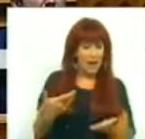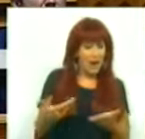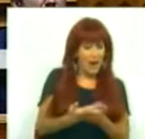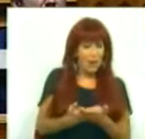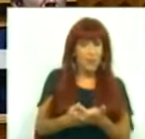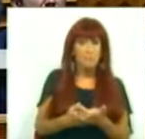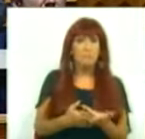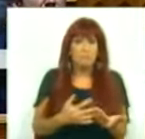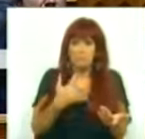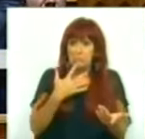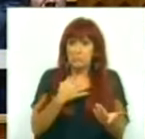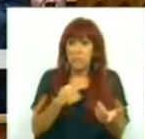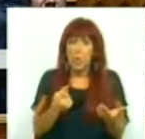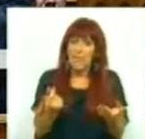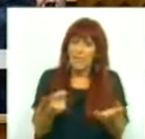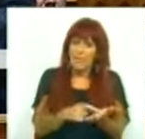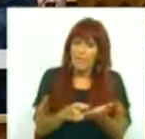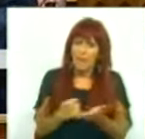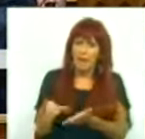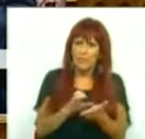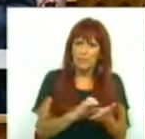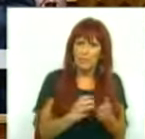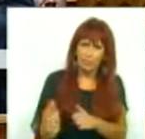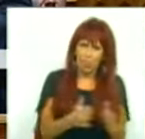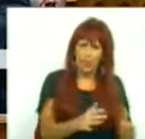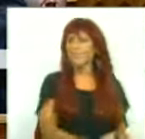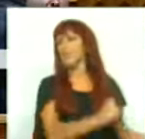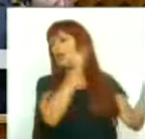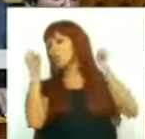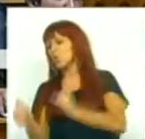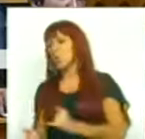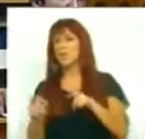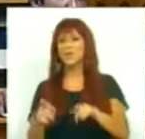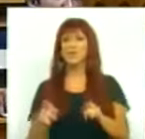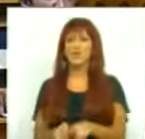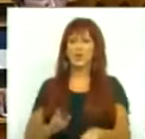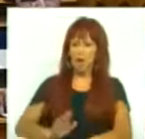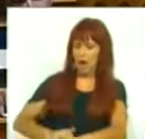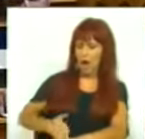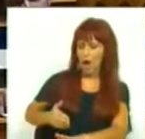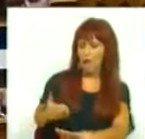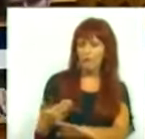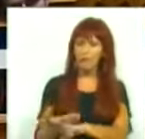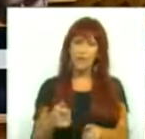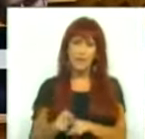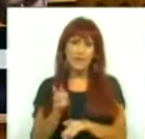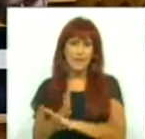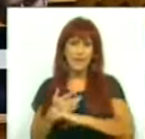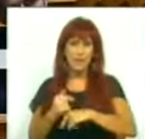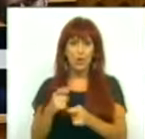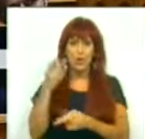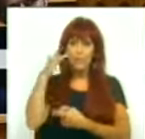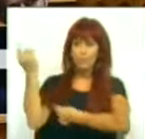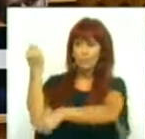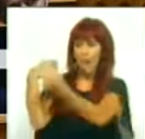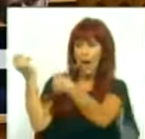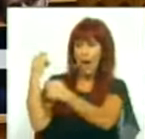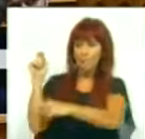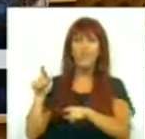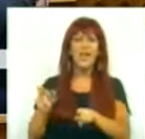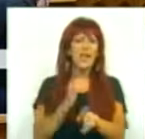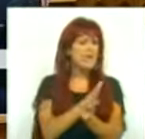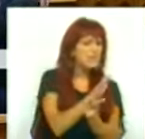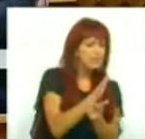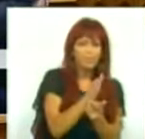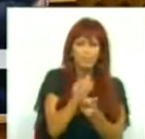está carente de financiamento, por um lado, e, por outro lado, de reforço do nosso setor exportador. Estes